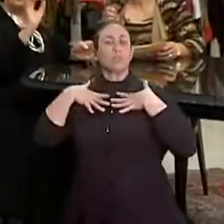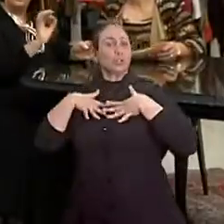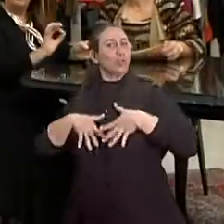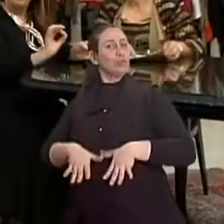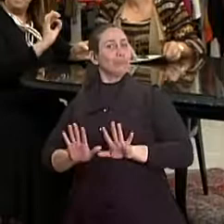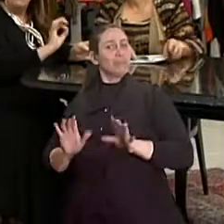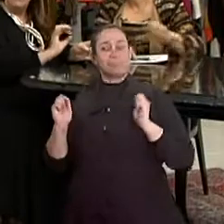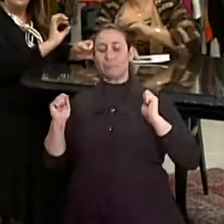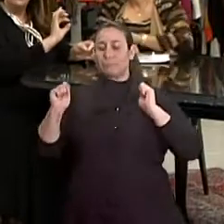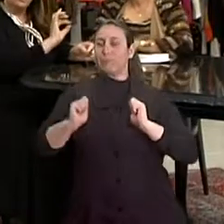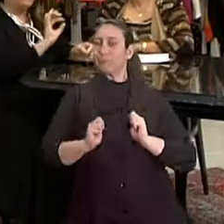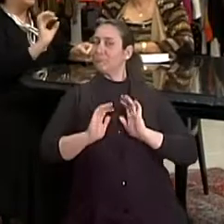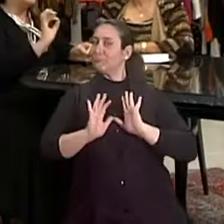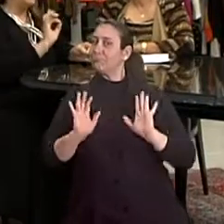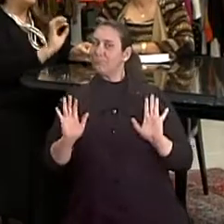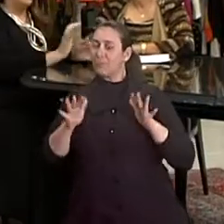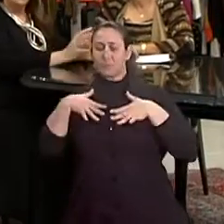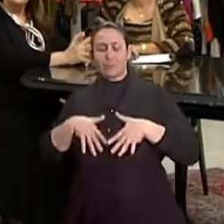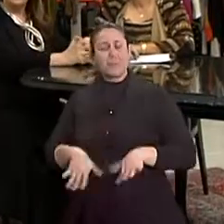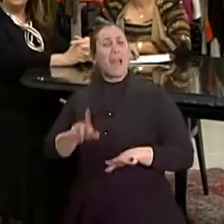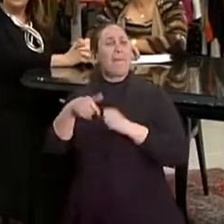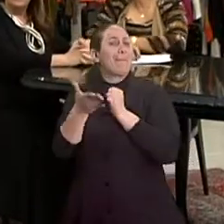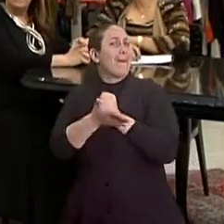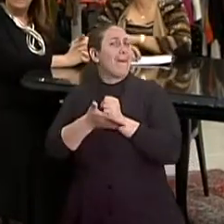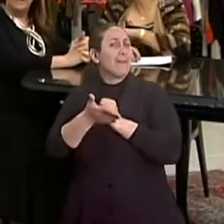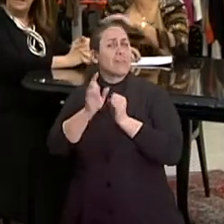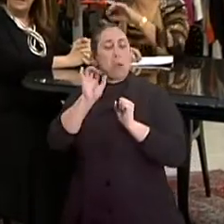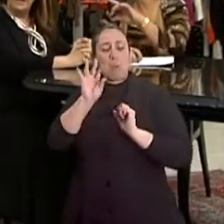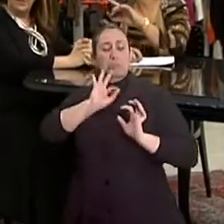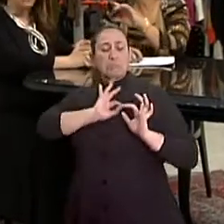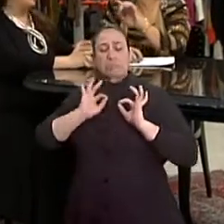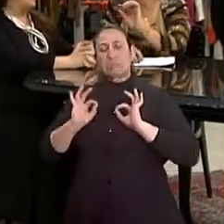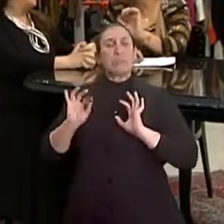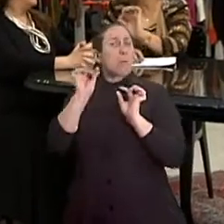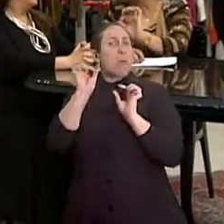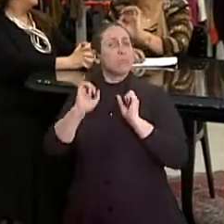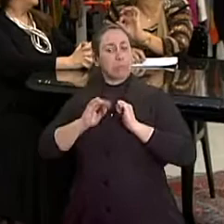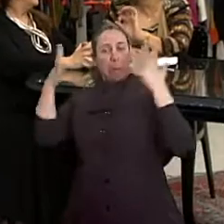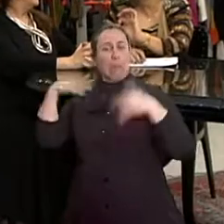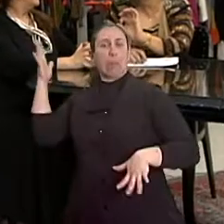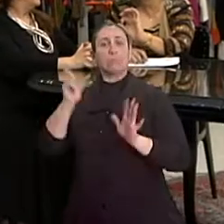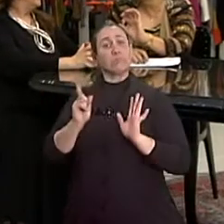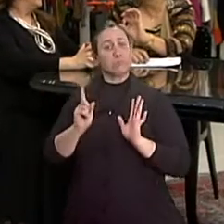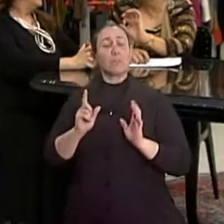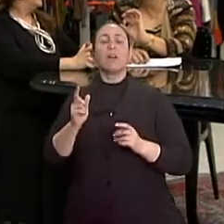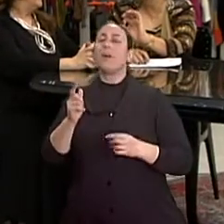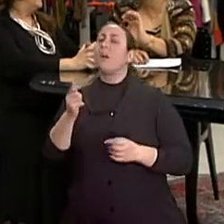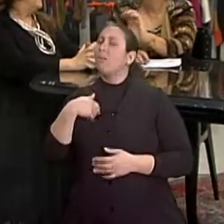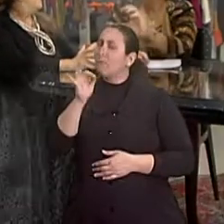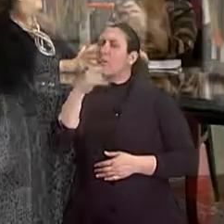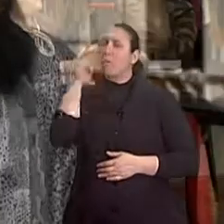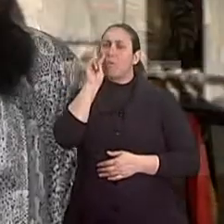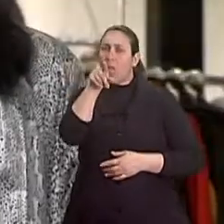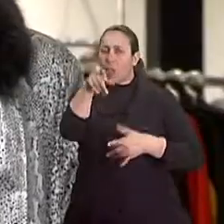trabalhado. É um vestido bem básico, só tem os detalhes de verniz ali para dar. O que eu achei extremamente prático, não posso deixar de falar,